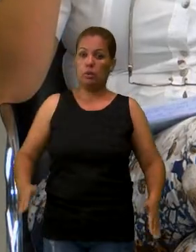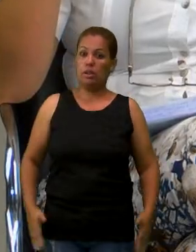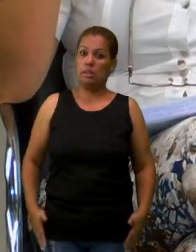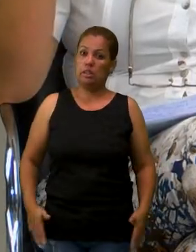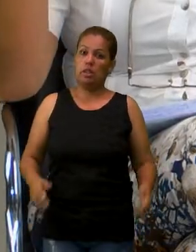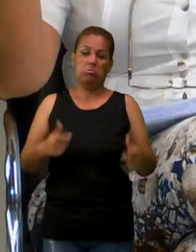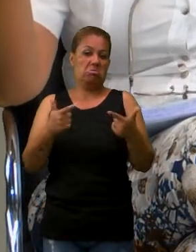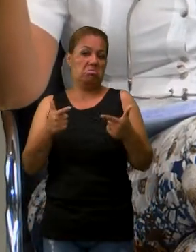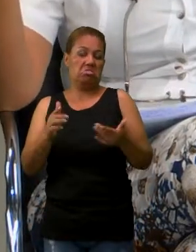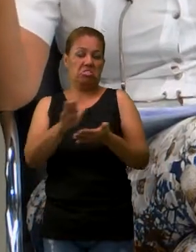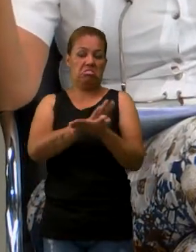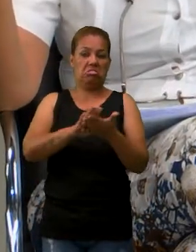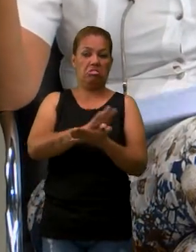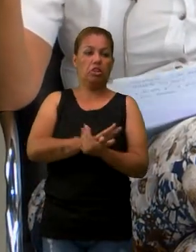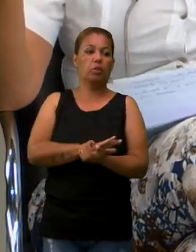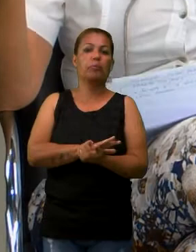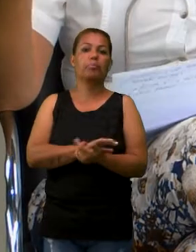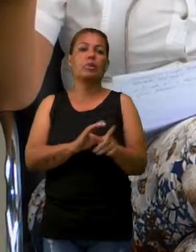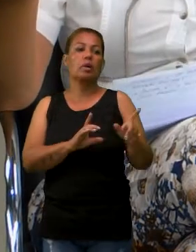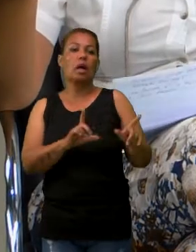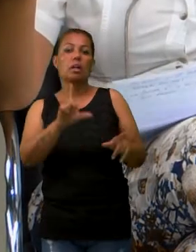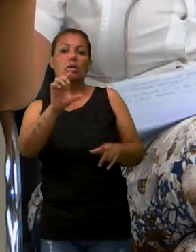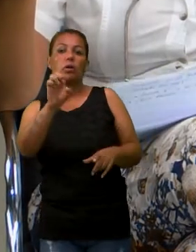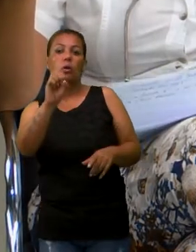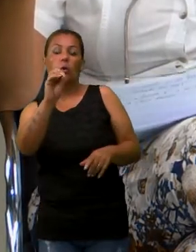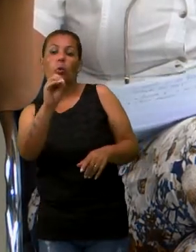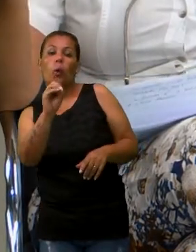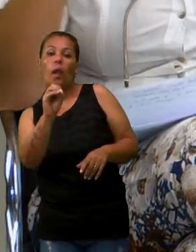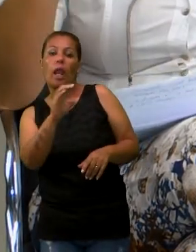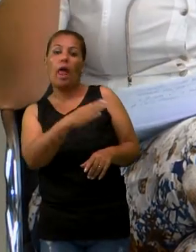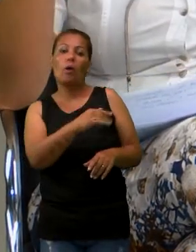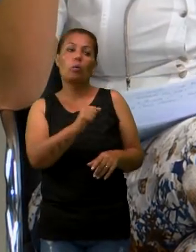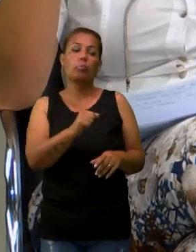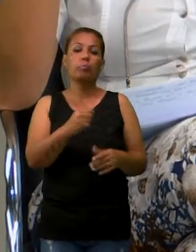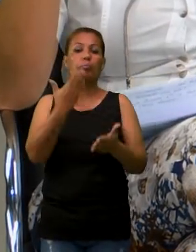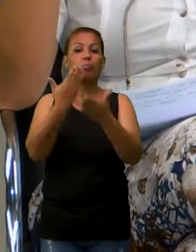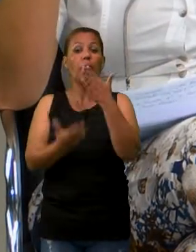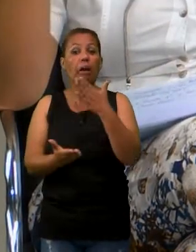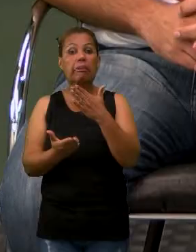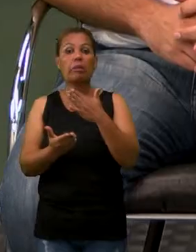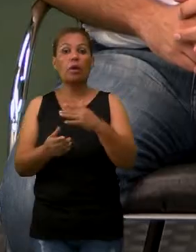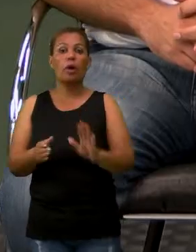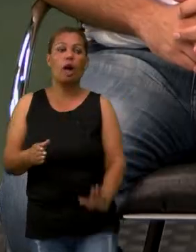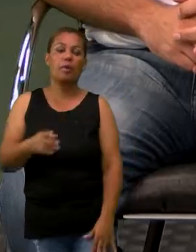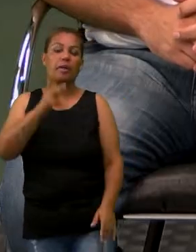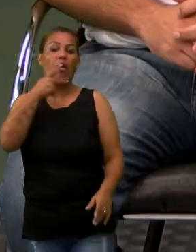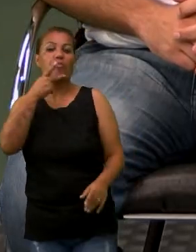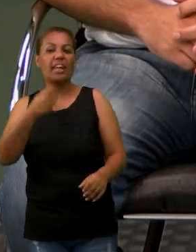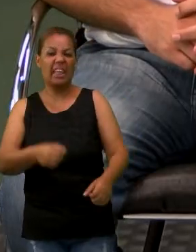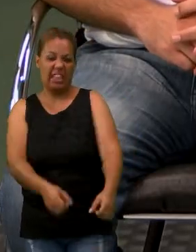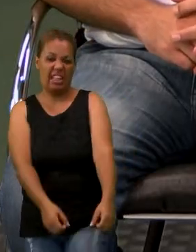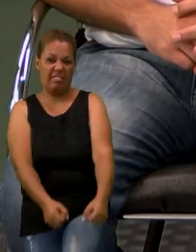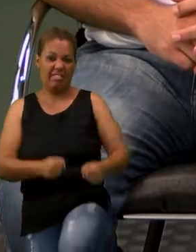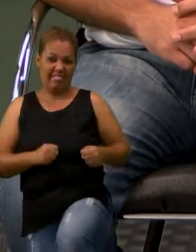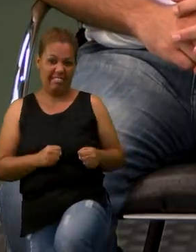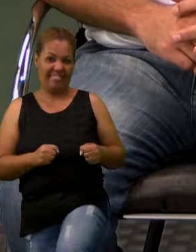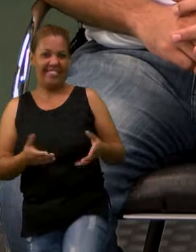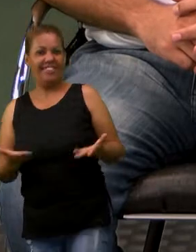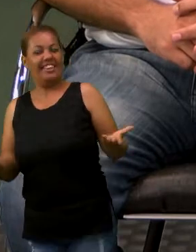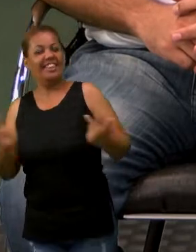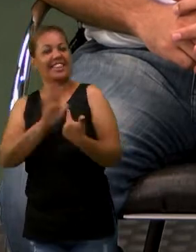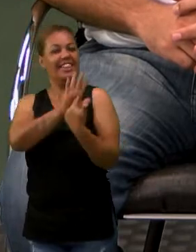no caso seu léo você amputados ou só você poderia mostrar pra gente eu falei pra ele que ele ia levantar as causas da